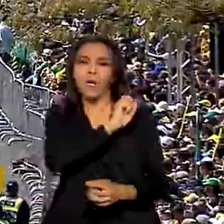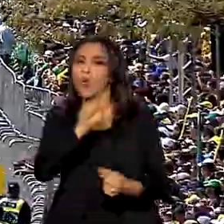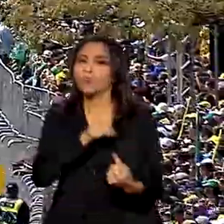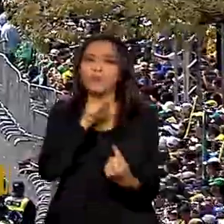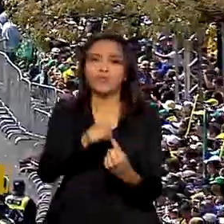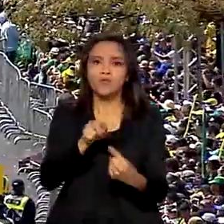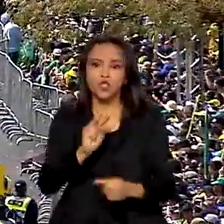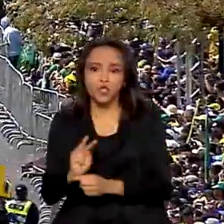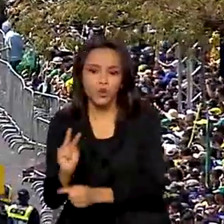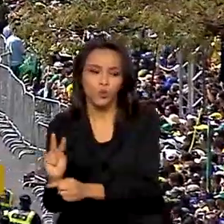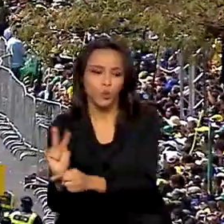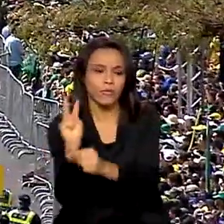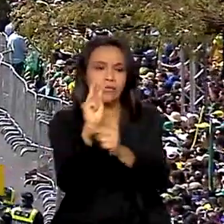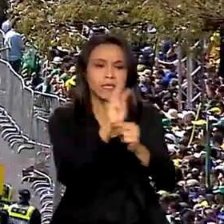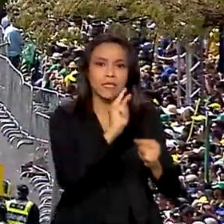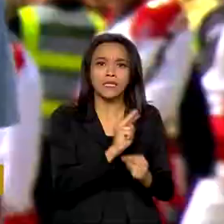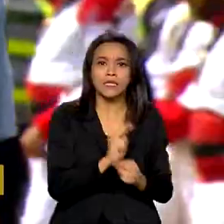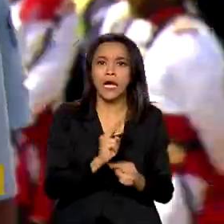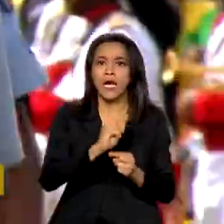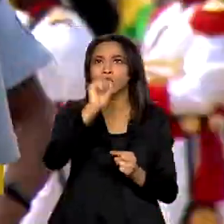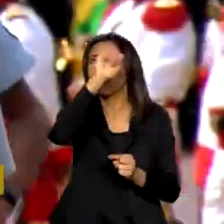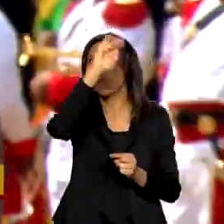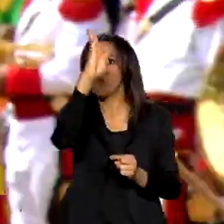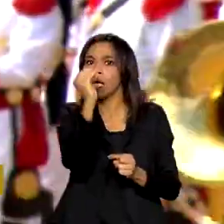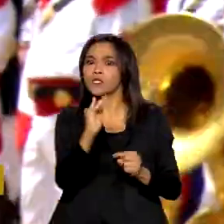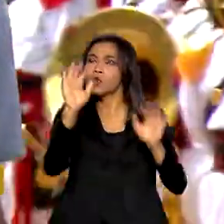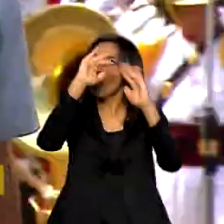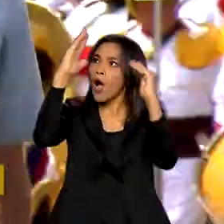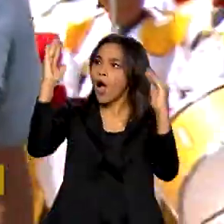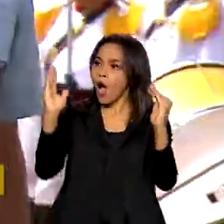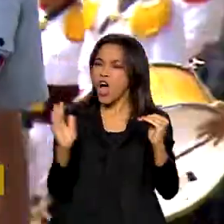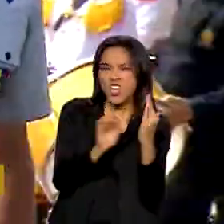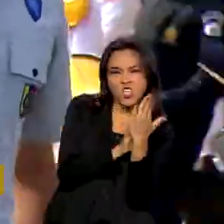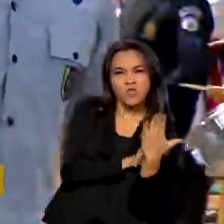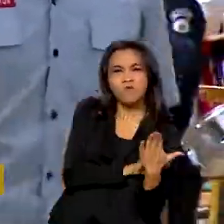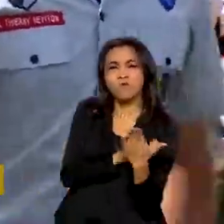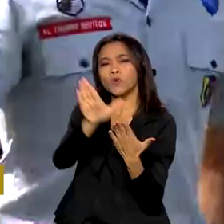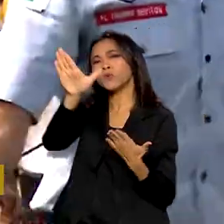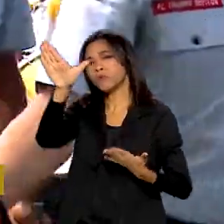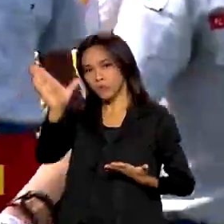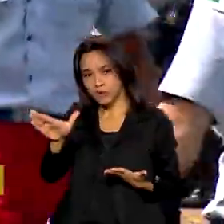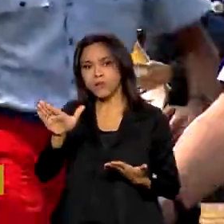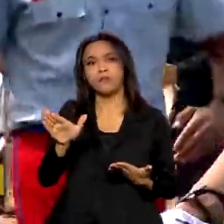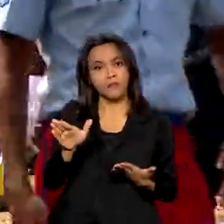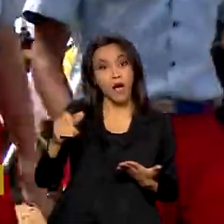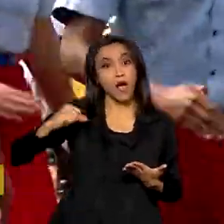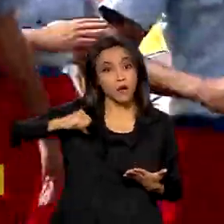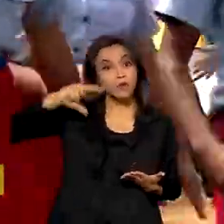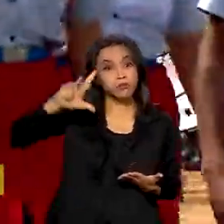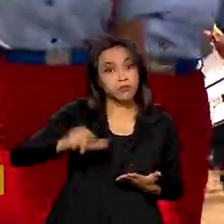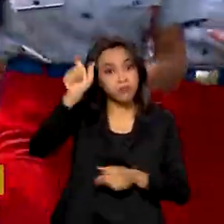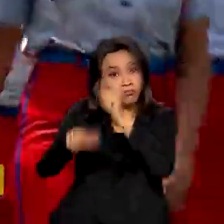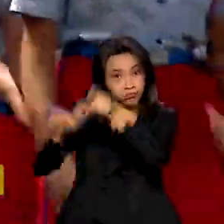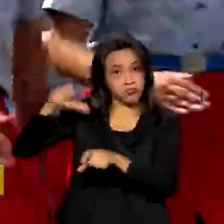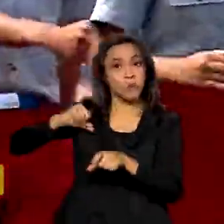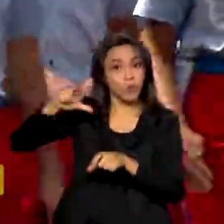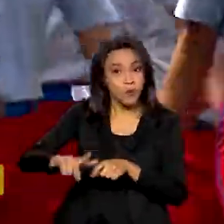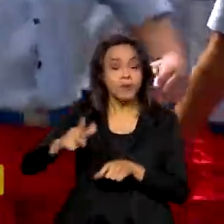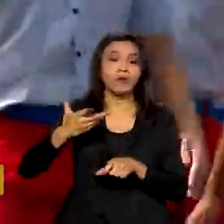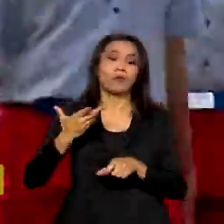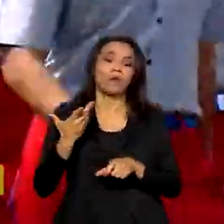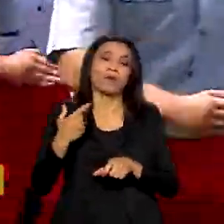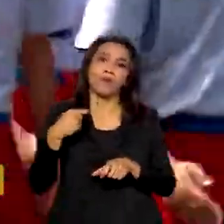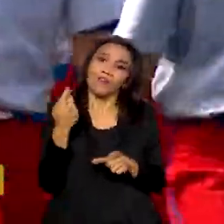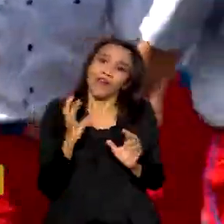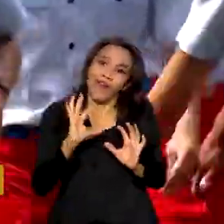portugueses, expulsar os que estavam aqui presentes. E como o José Bonifácio já previu, o que foi de fato